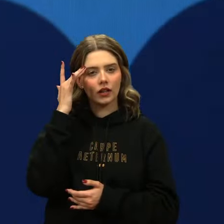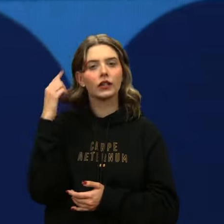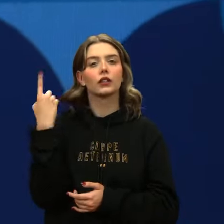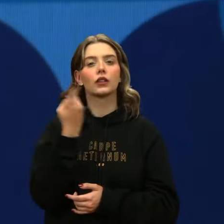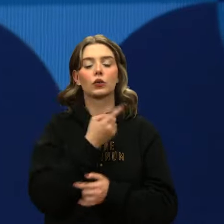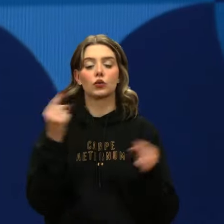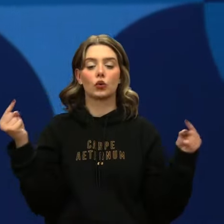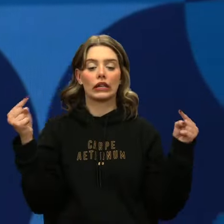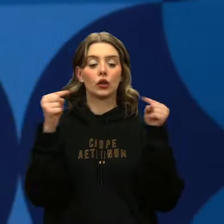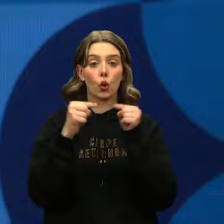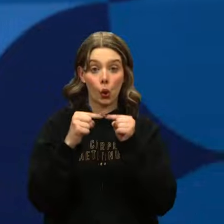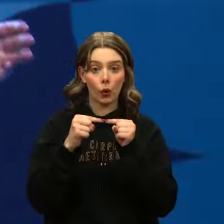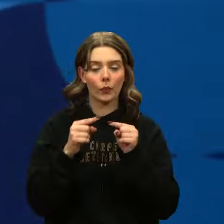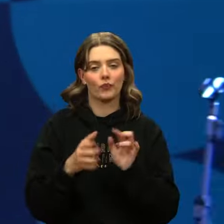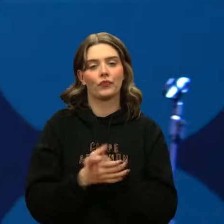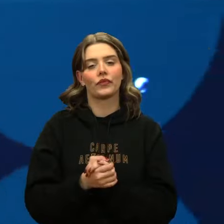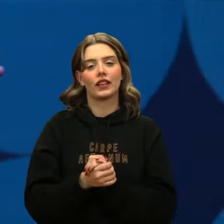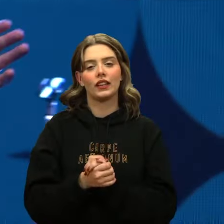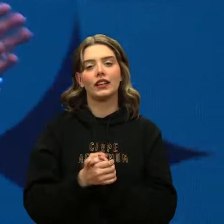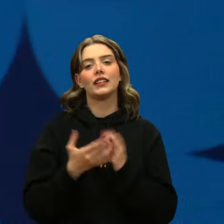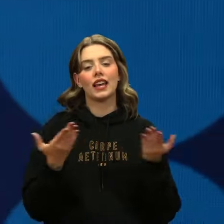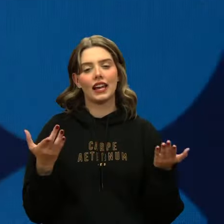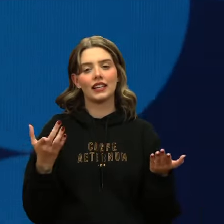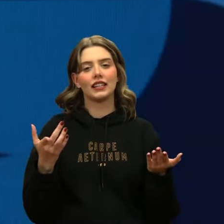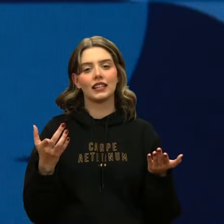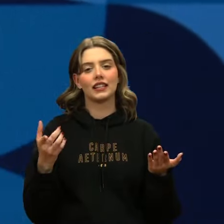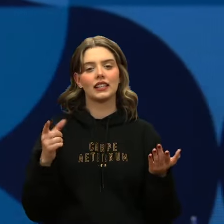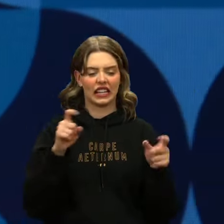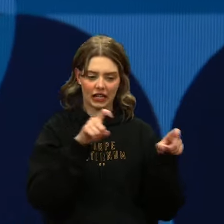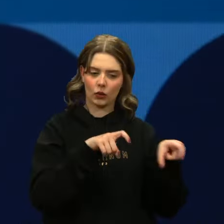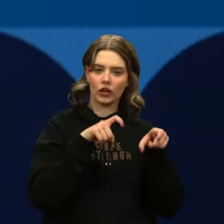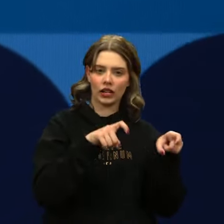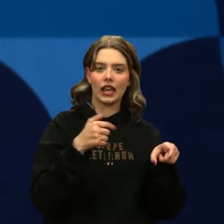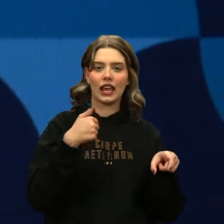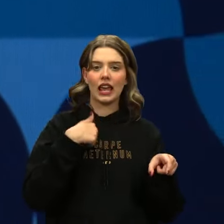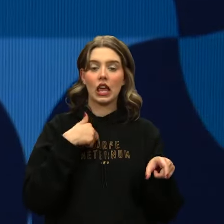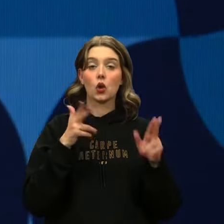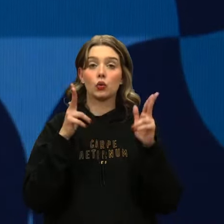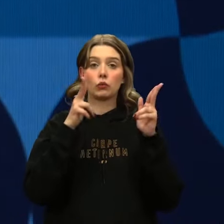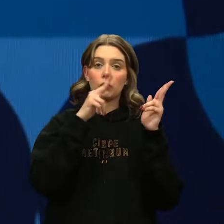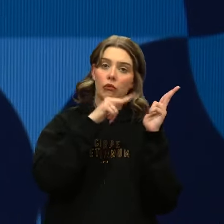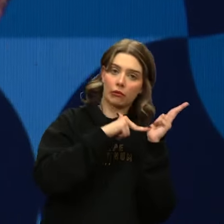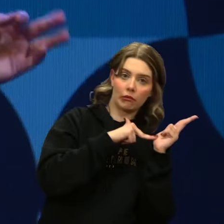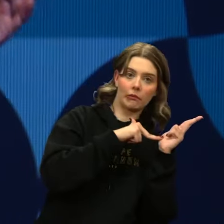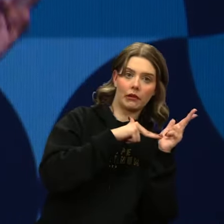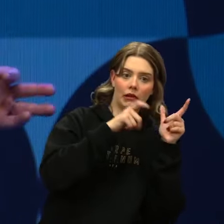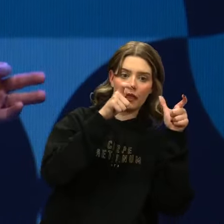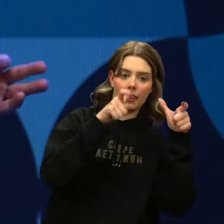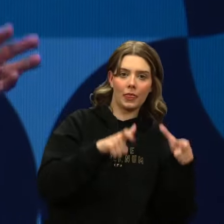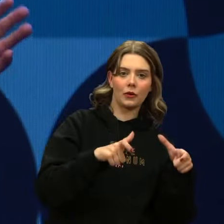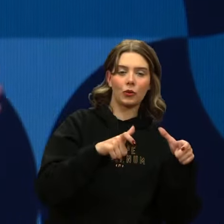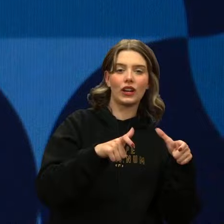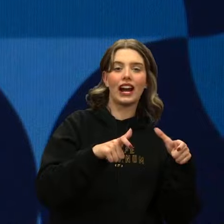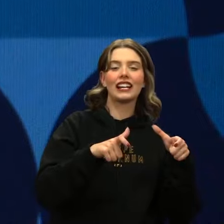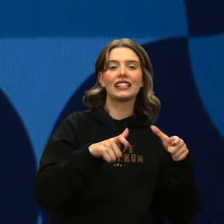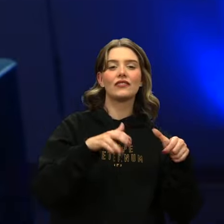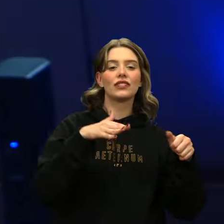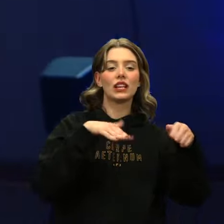nos receber, nos hospedou lá na fazendinha dele. Eu dormi na garagem, porque estava tão quente dentro,